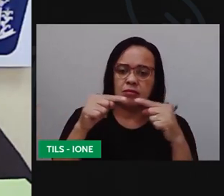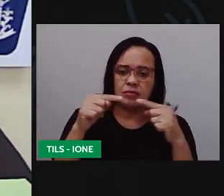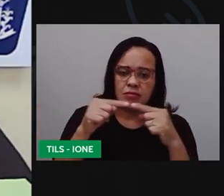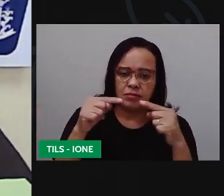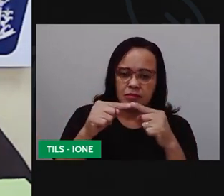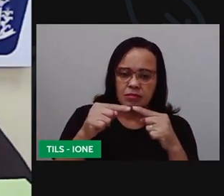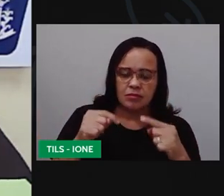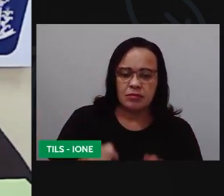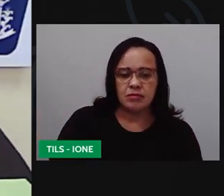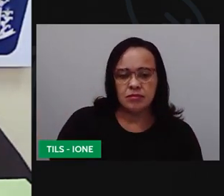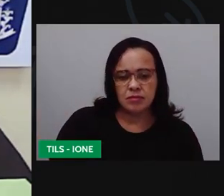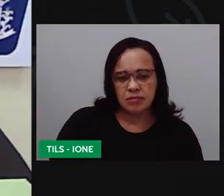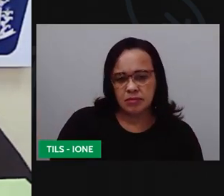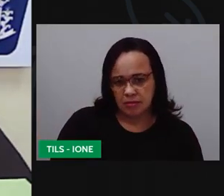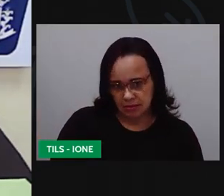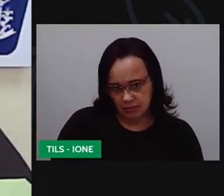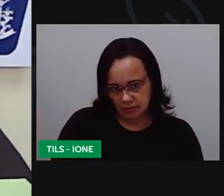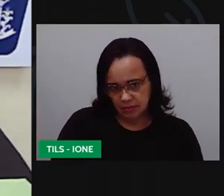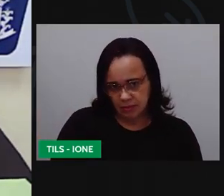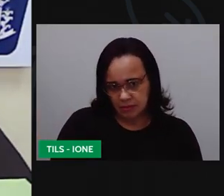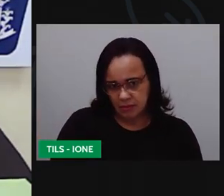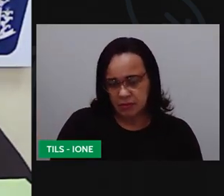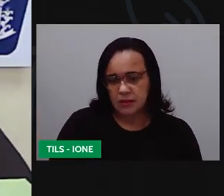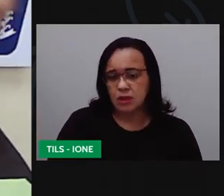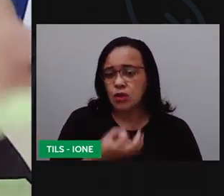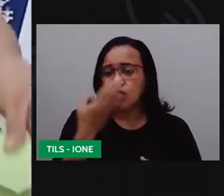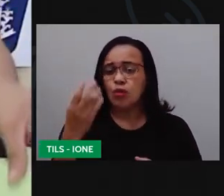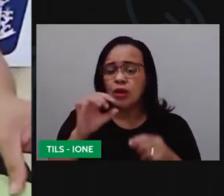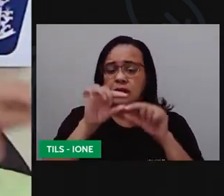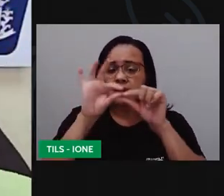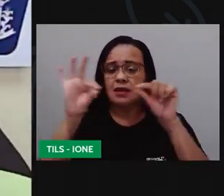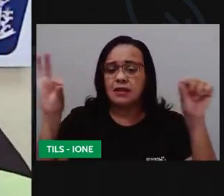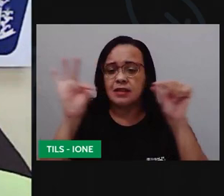Ó, pronto. Tenho quantas linhas aqui?